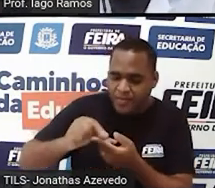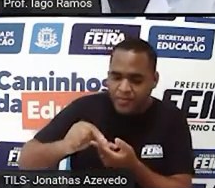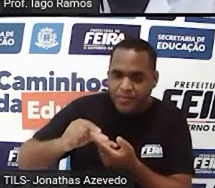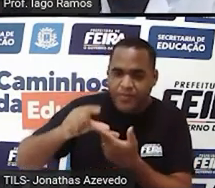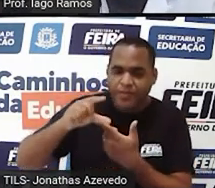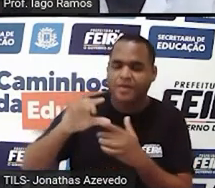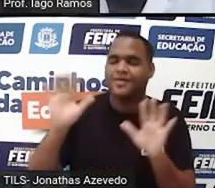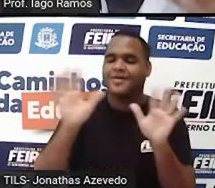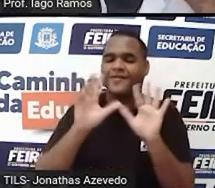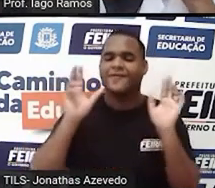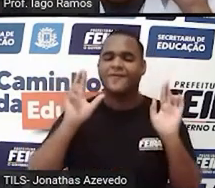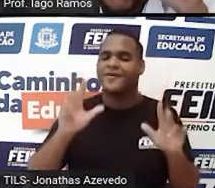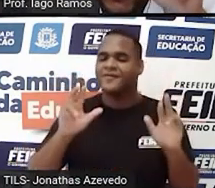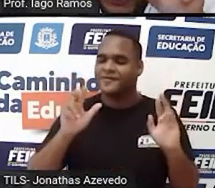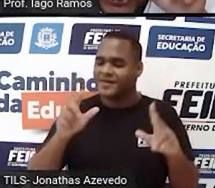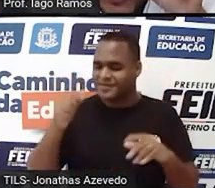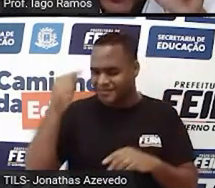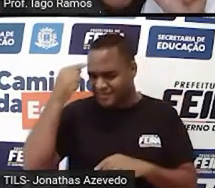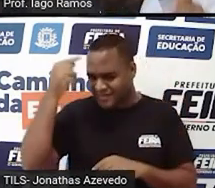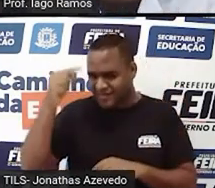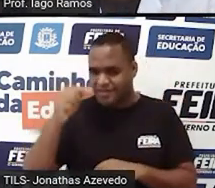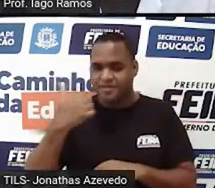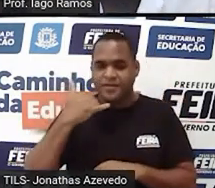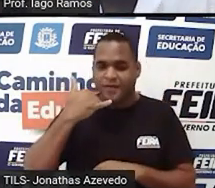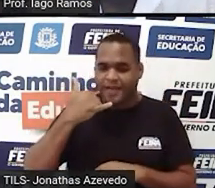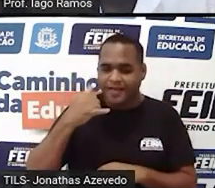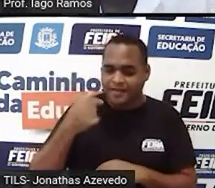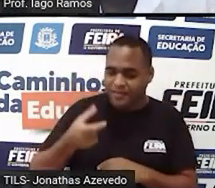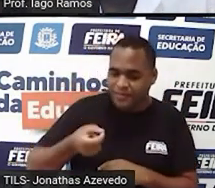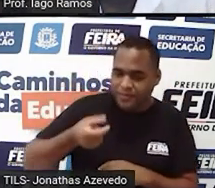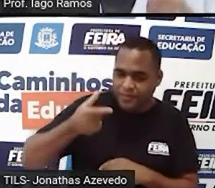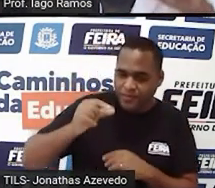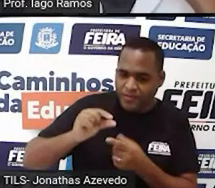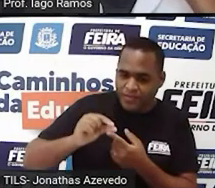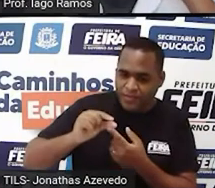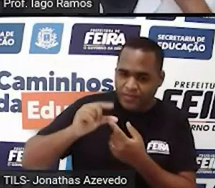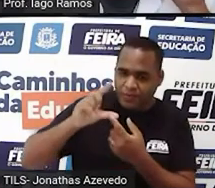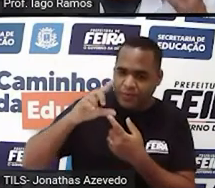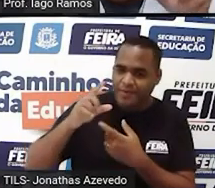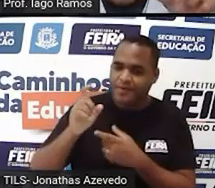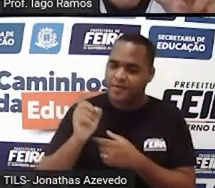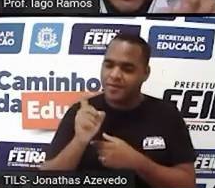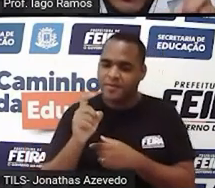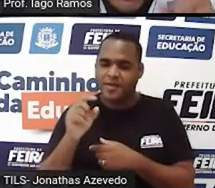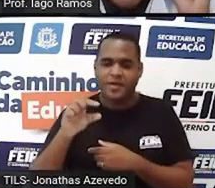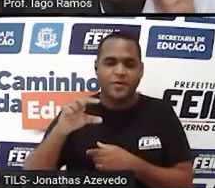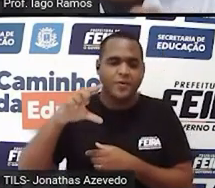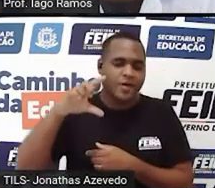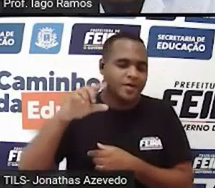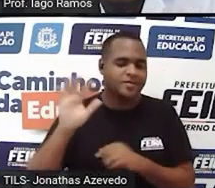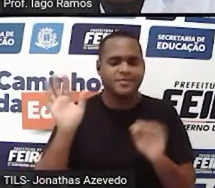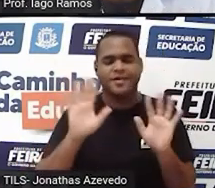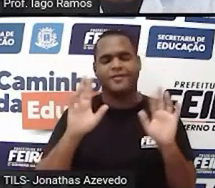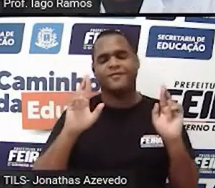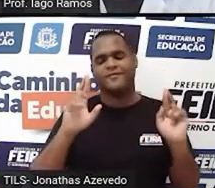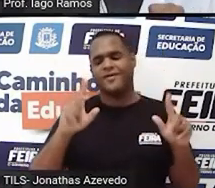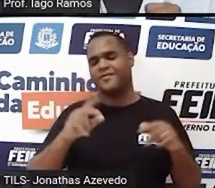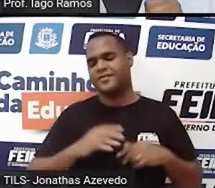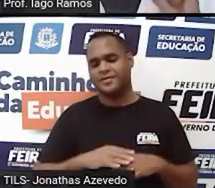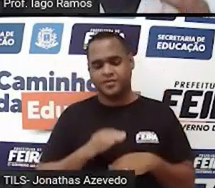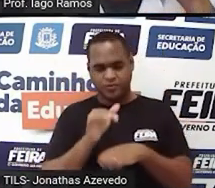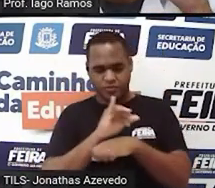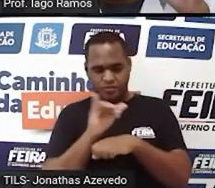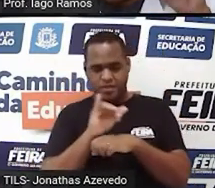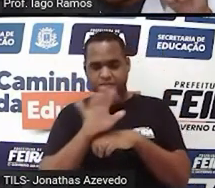agora certo não é o volume do celular é que você talvez esteja assistindo essa aula pelo canal do